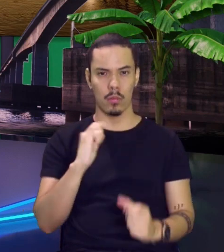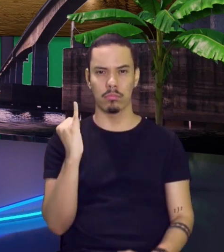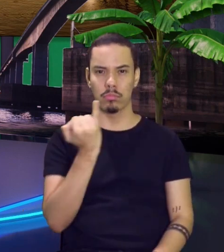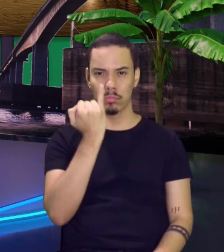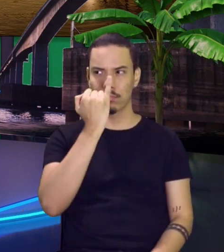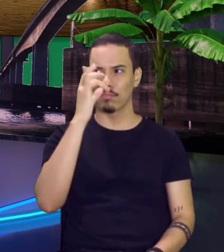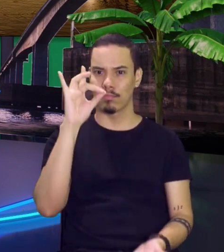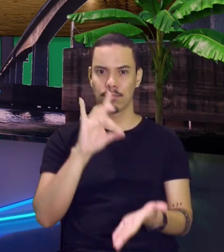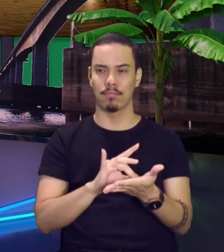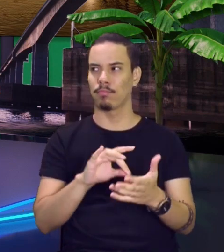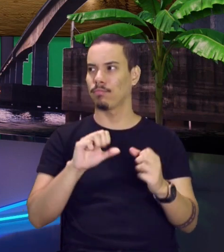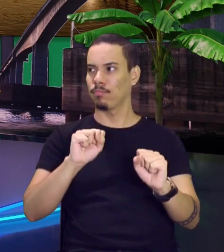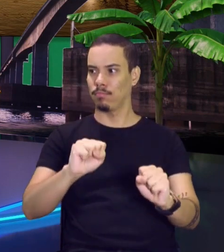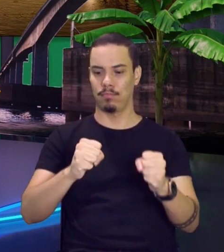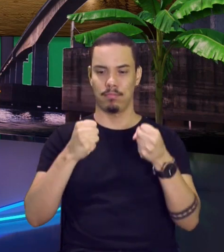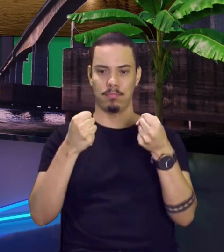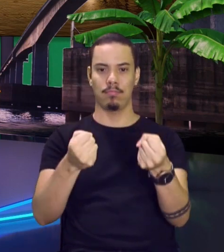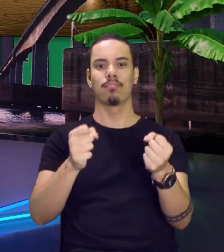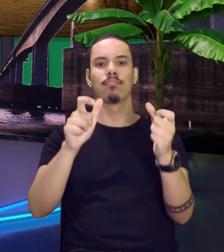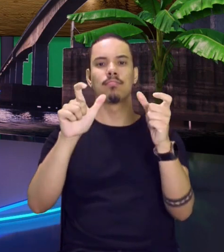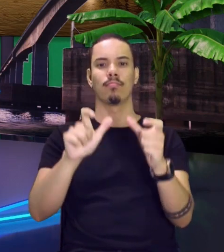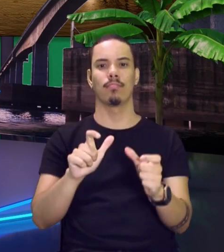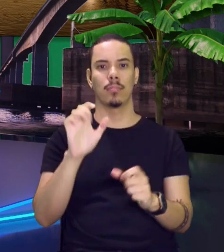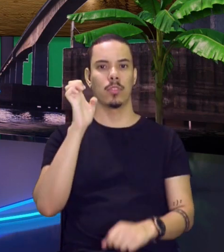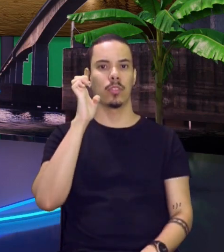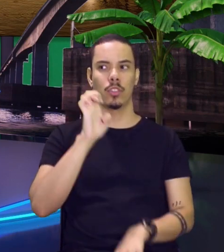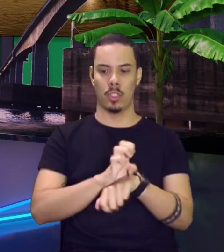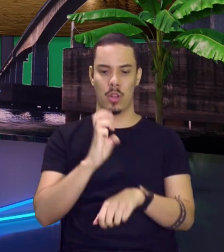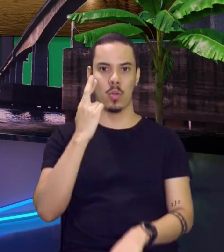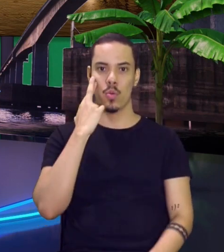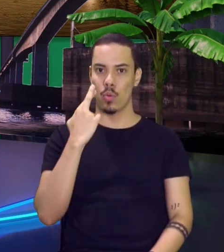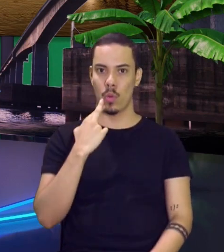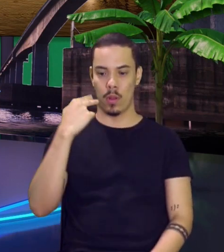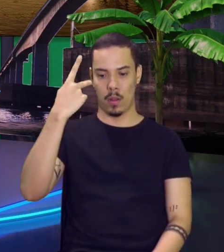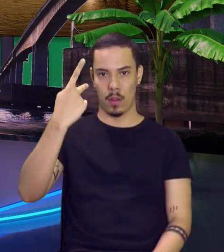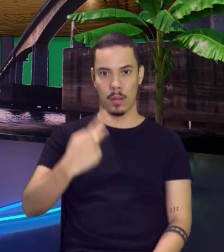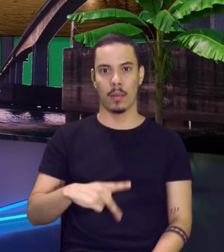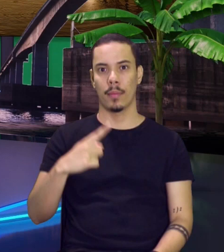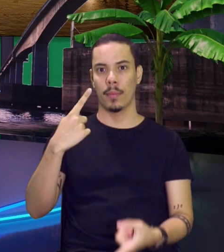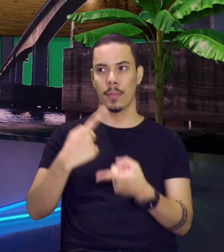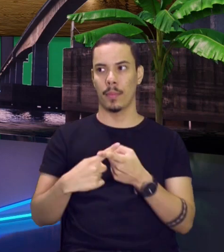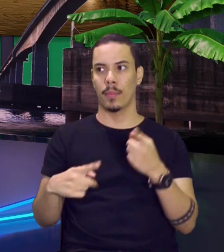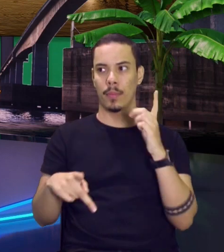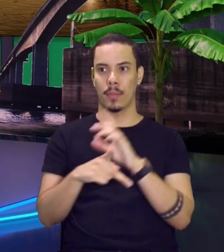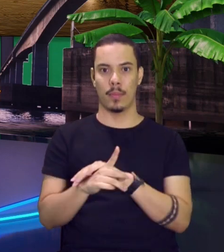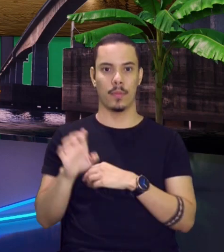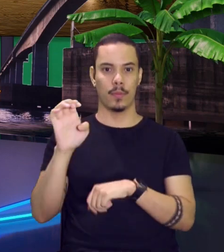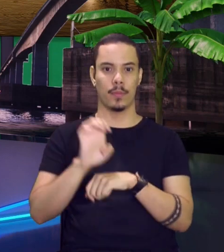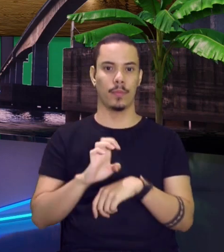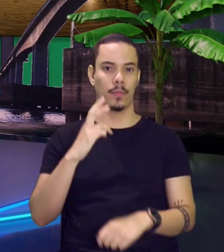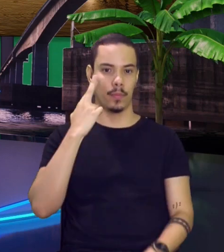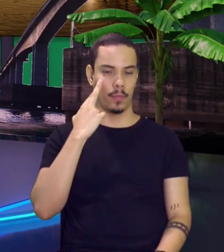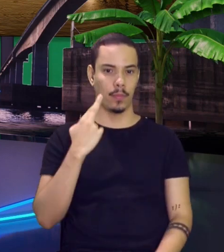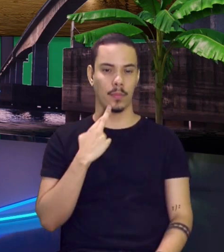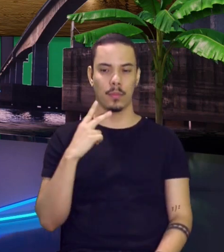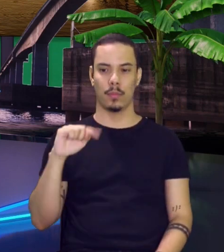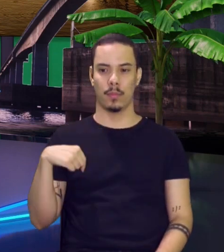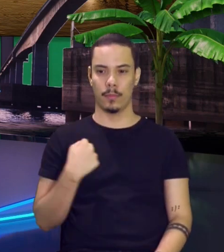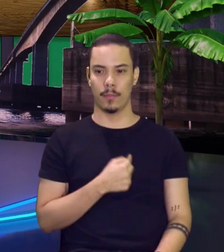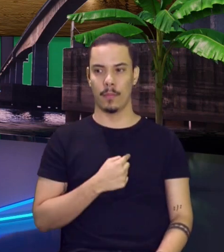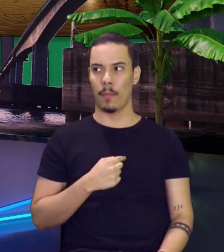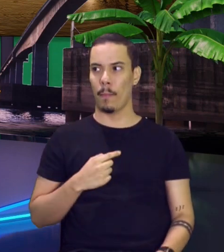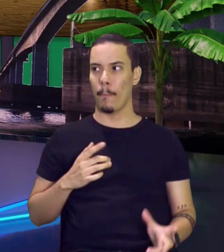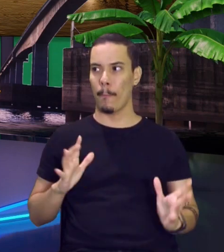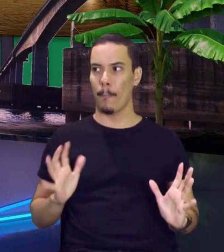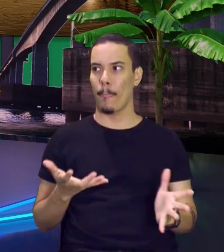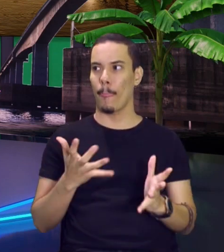de defesa é o nosso estado de Rondônia, porque é nesse estado que nós estamos